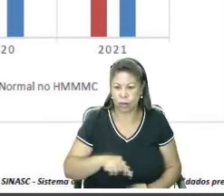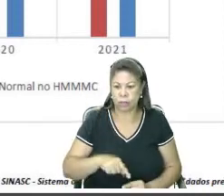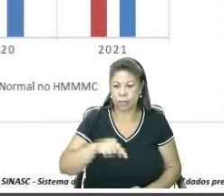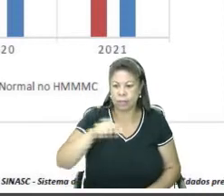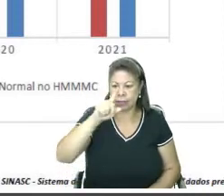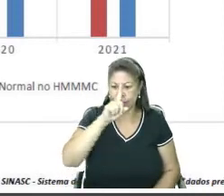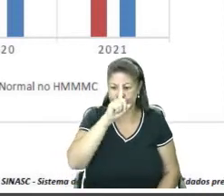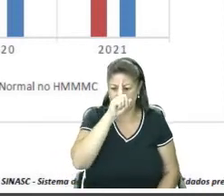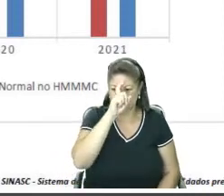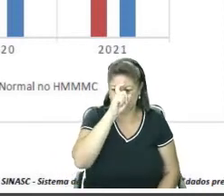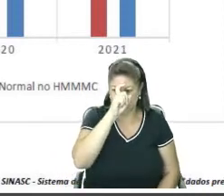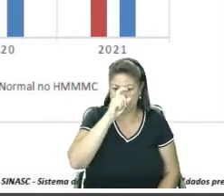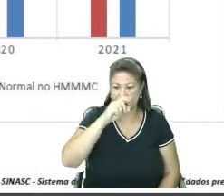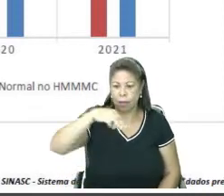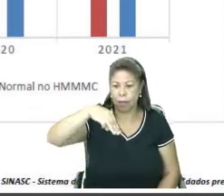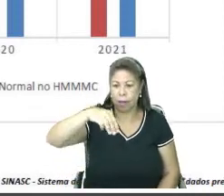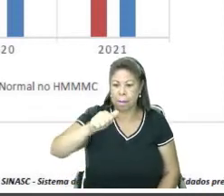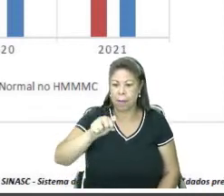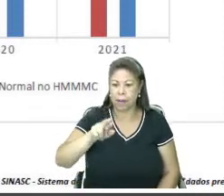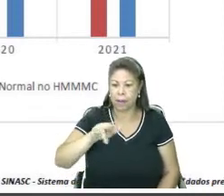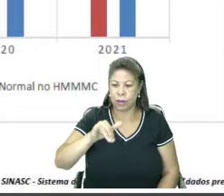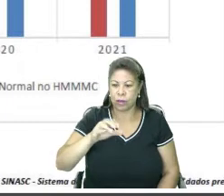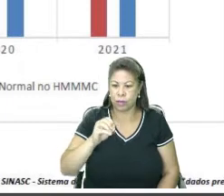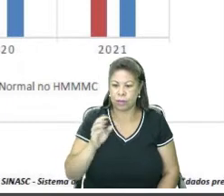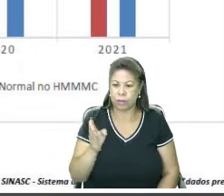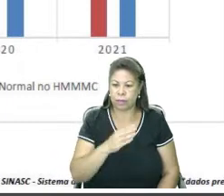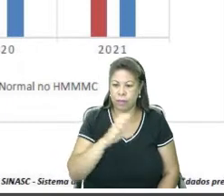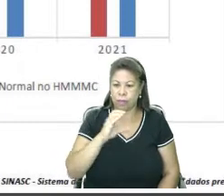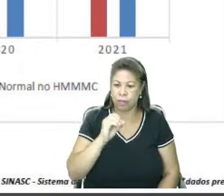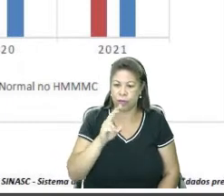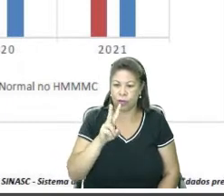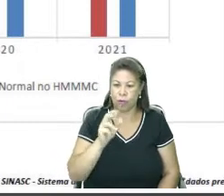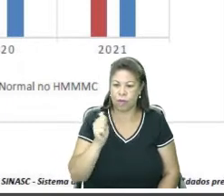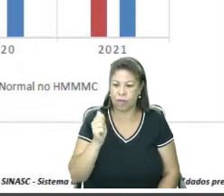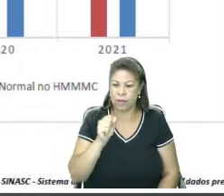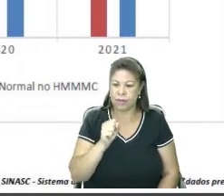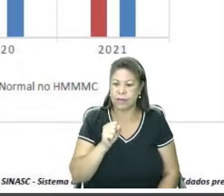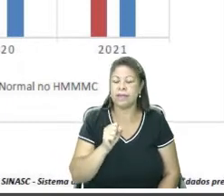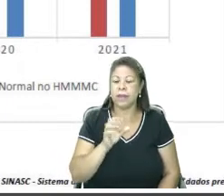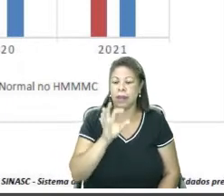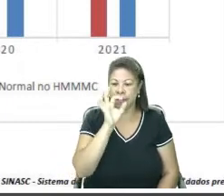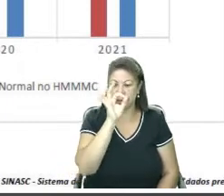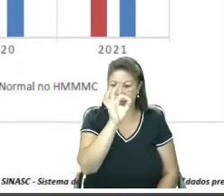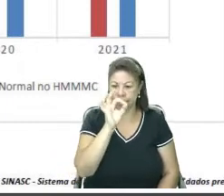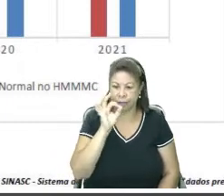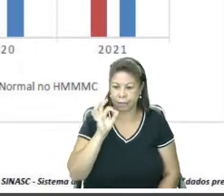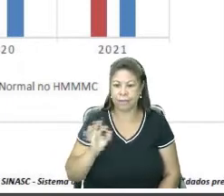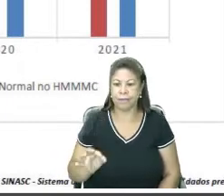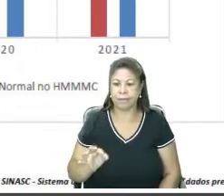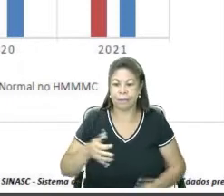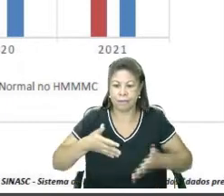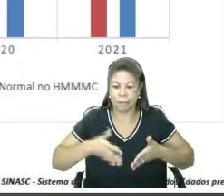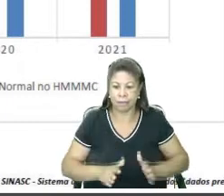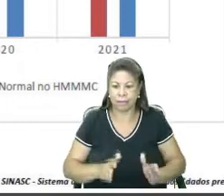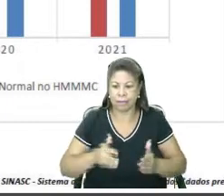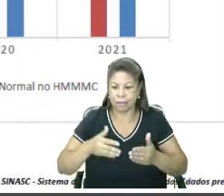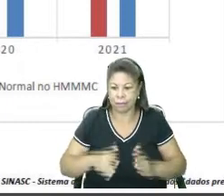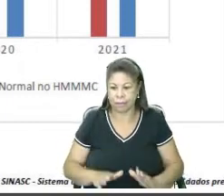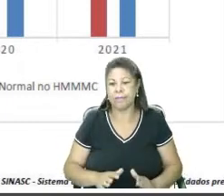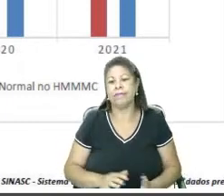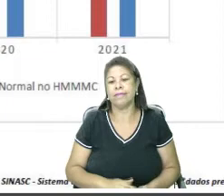mais de 35% de proporção de parto normal, quando a gente olha também a saúde suplementar, e a gente